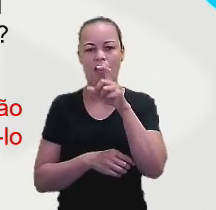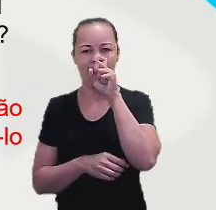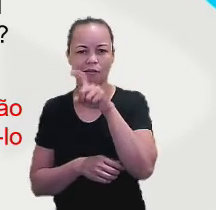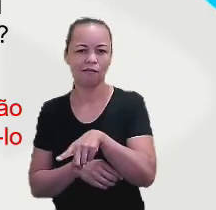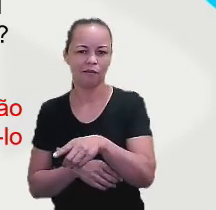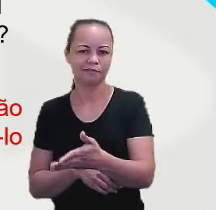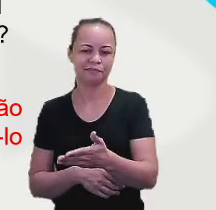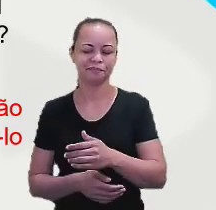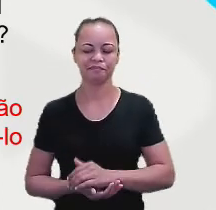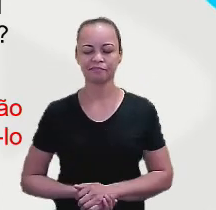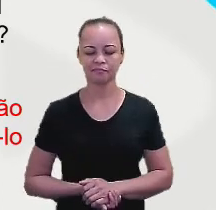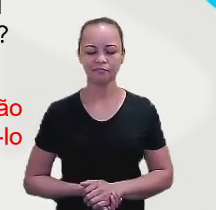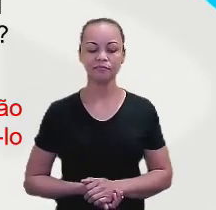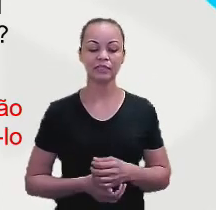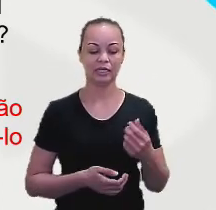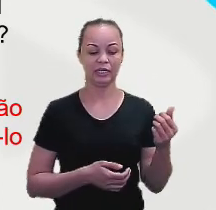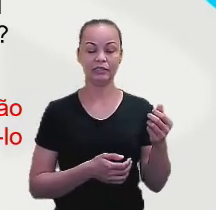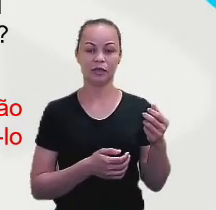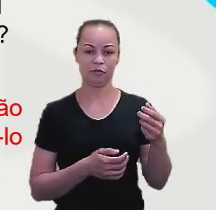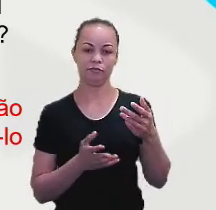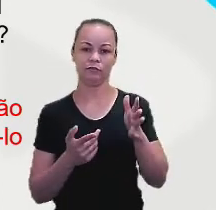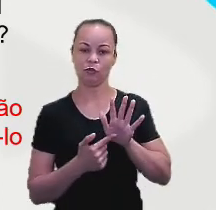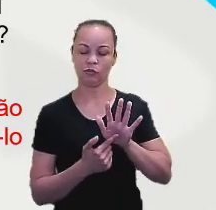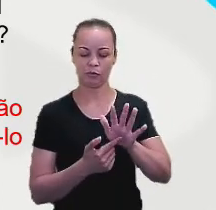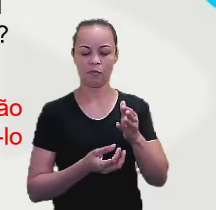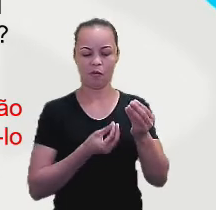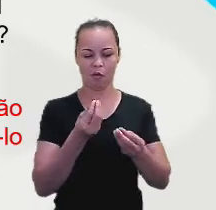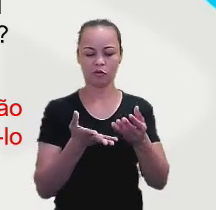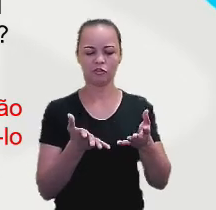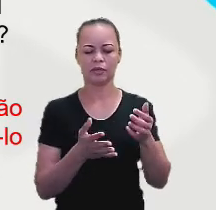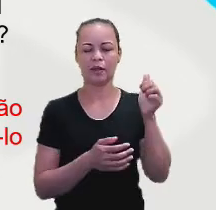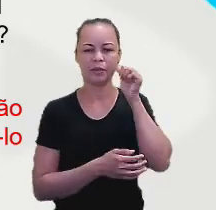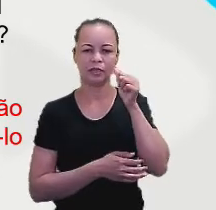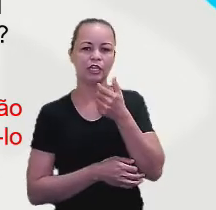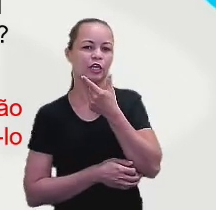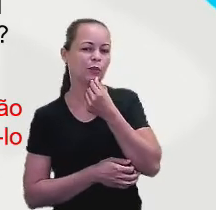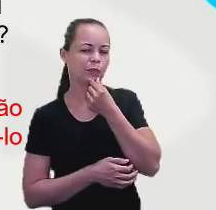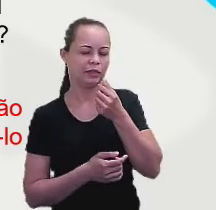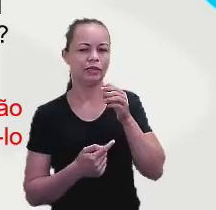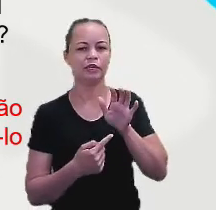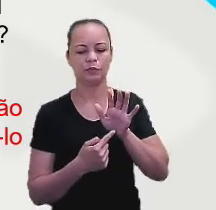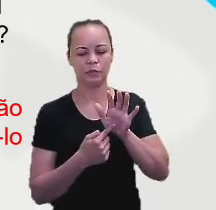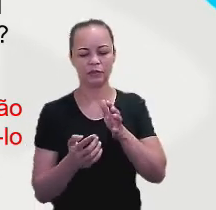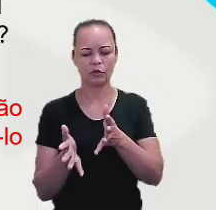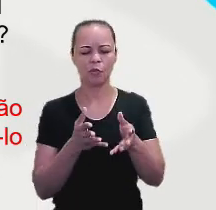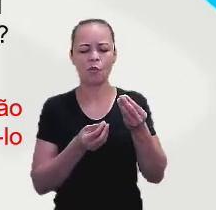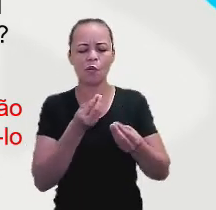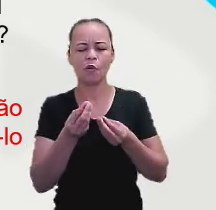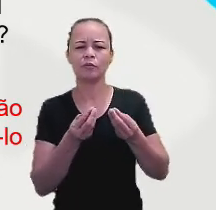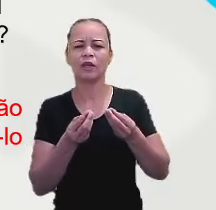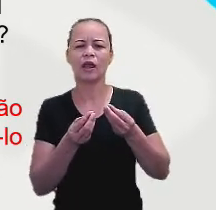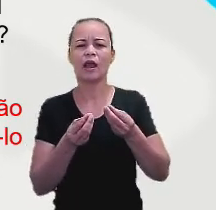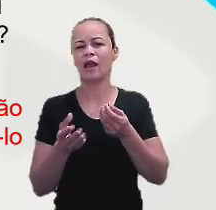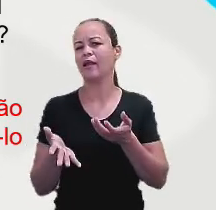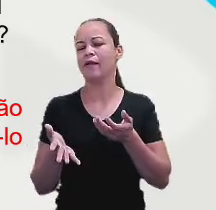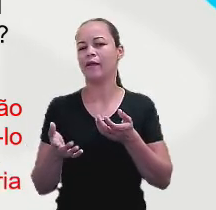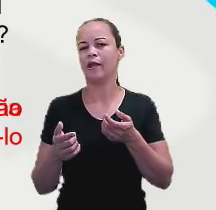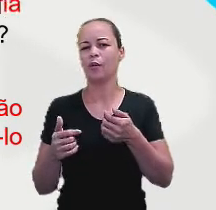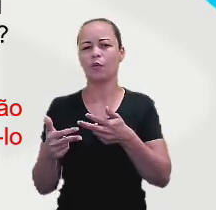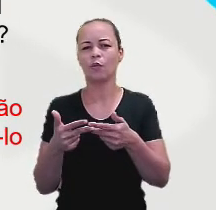tira, Mafalda e Felipe estão indignados com o que consideram uma falha dos dicionários. E qual falha seria essa?